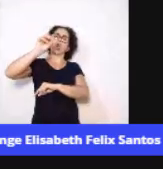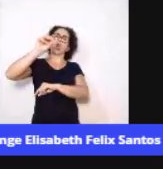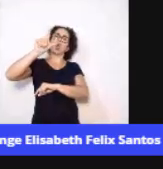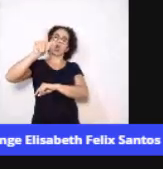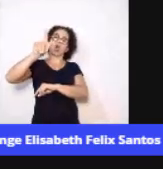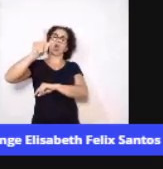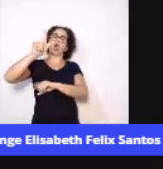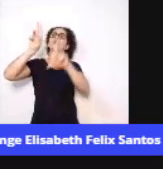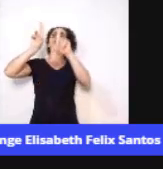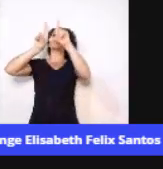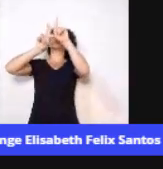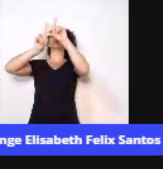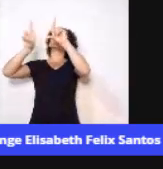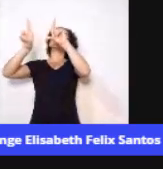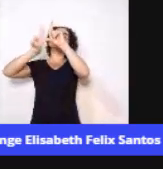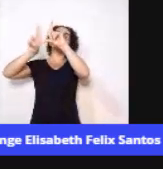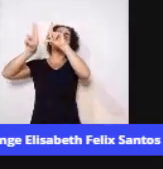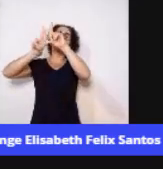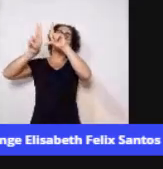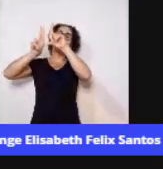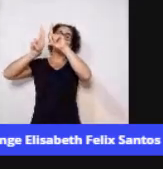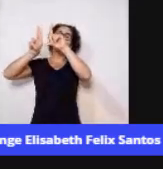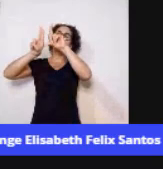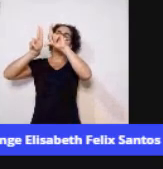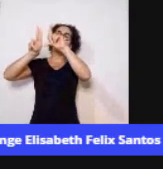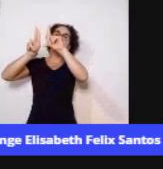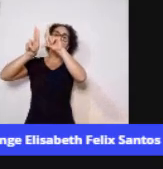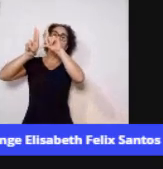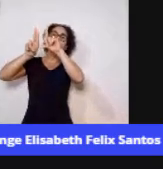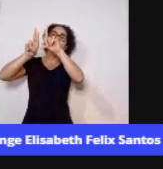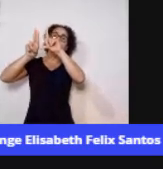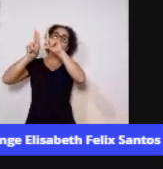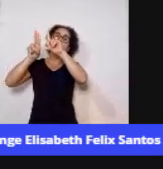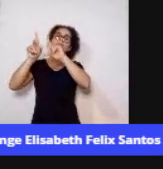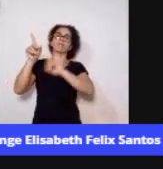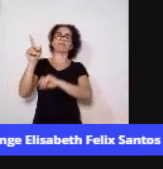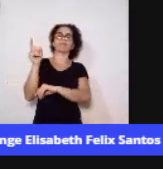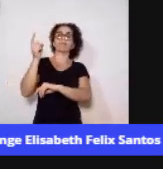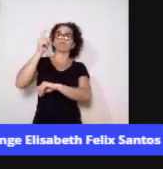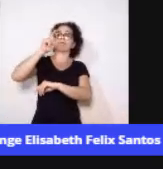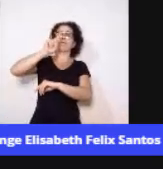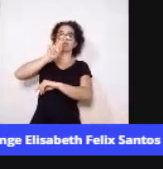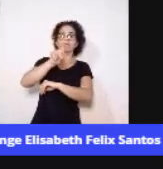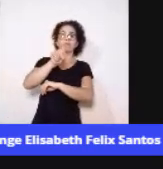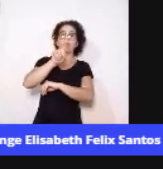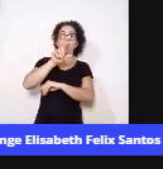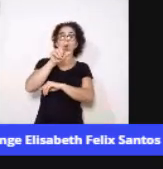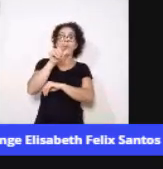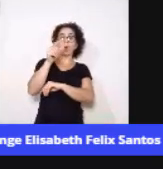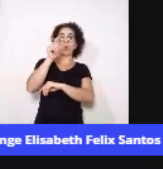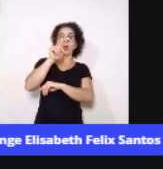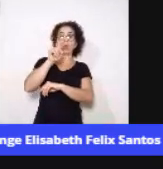e do lado nós vamos ter o ícone do Google Apps.